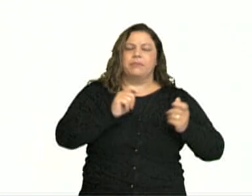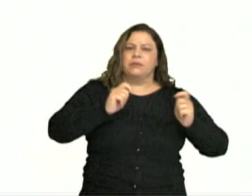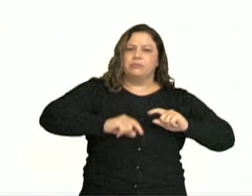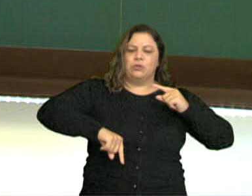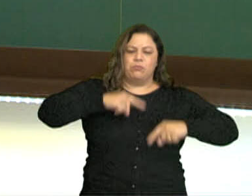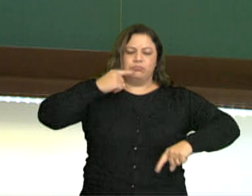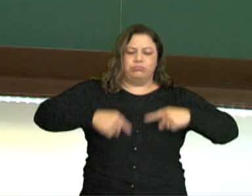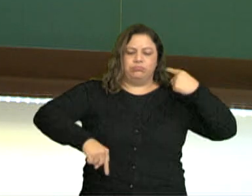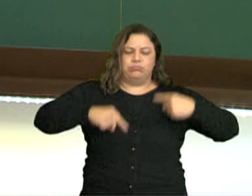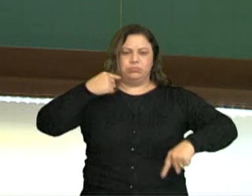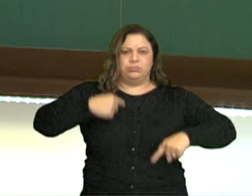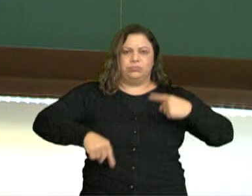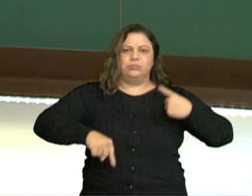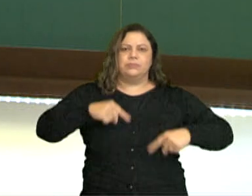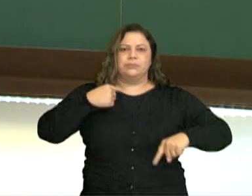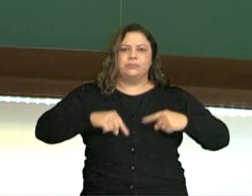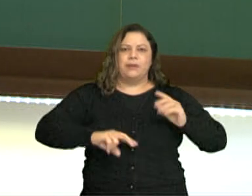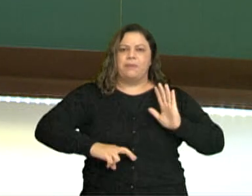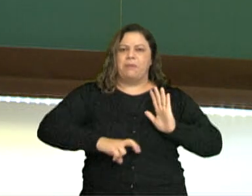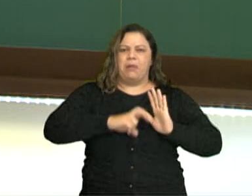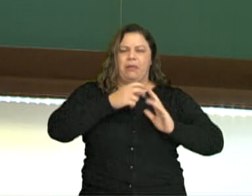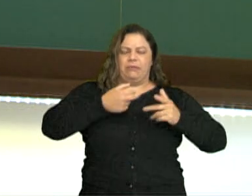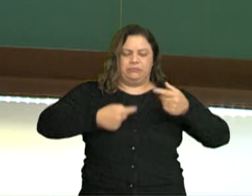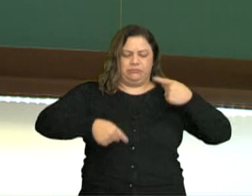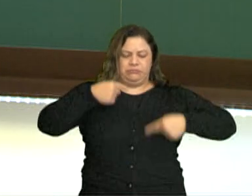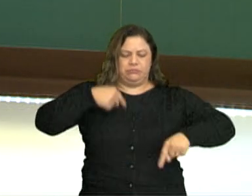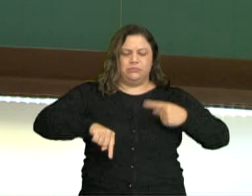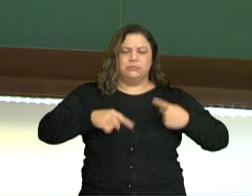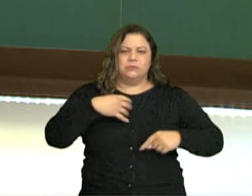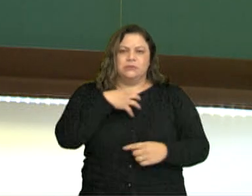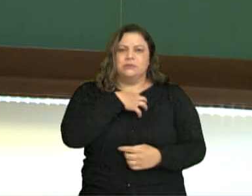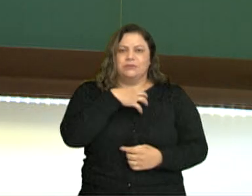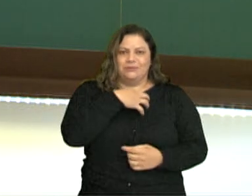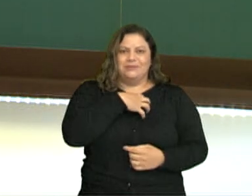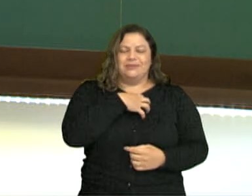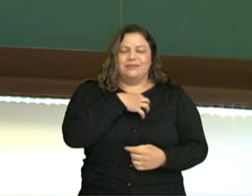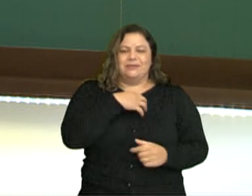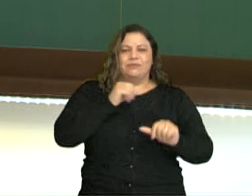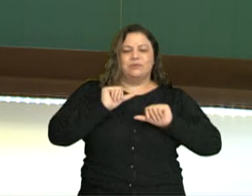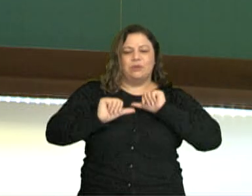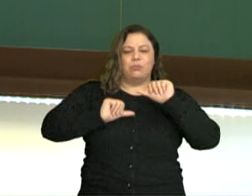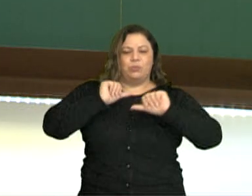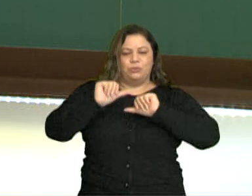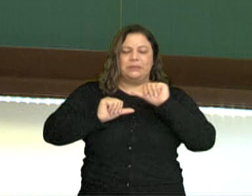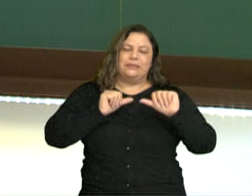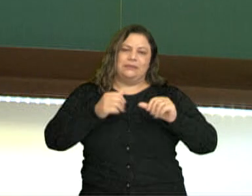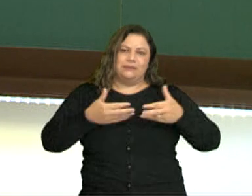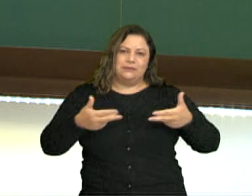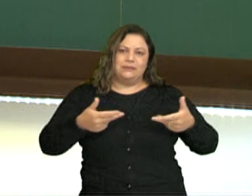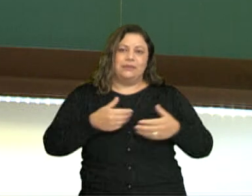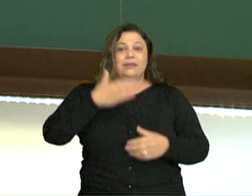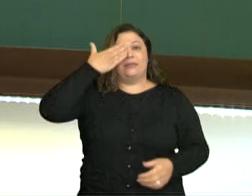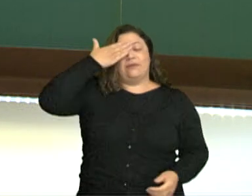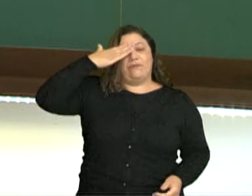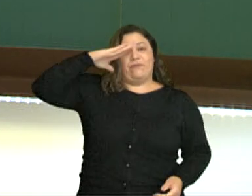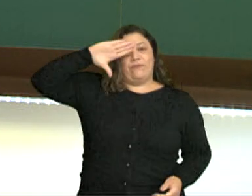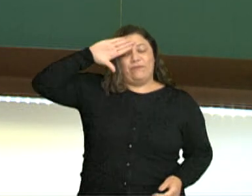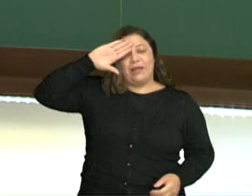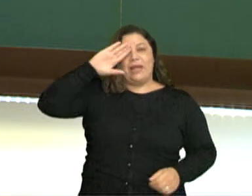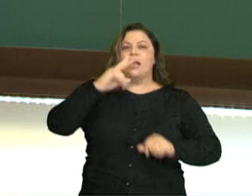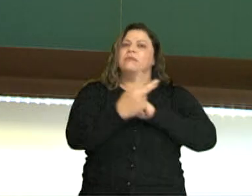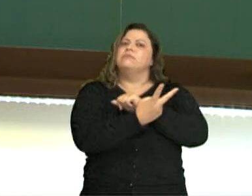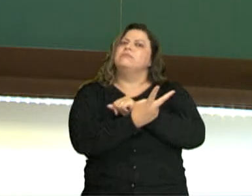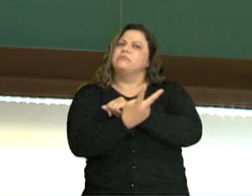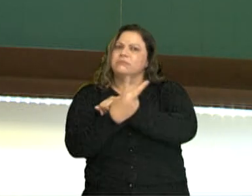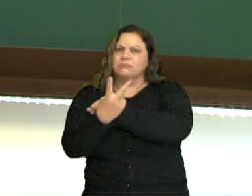febre. E vírus e bactérias, esses micro-organismos, são sensíveis à mudança de temperatura. Então, a febre é uma forma do nosso corpo estar aí